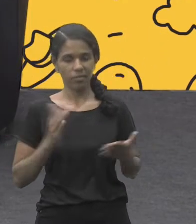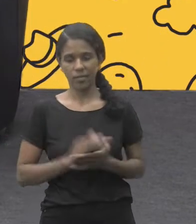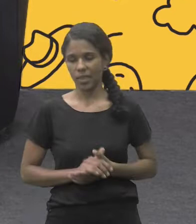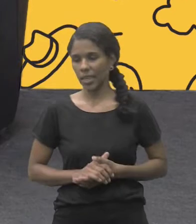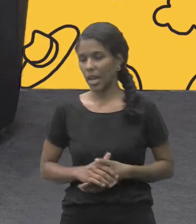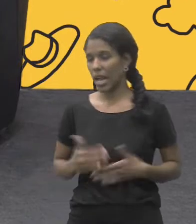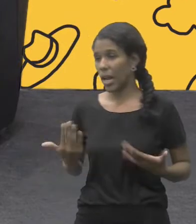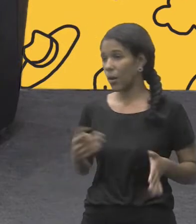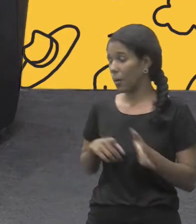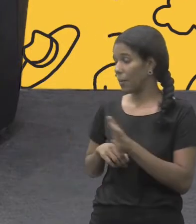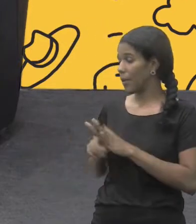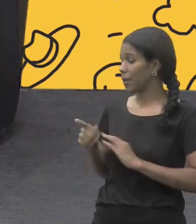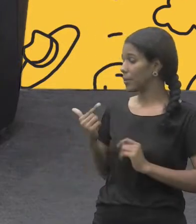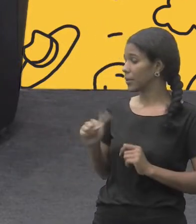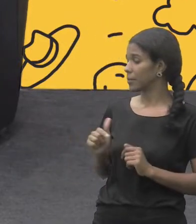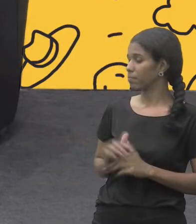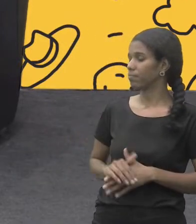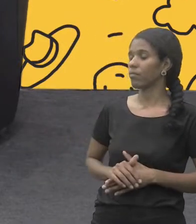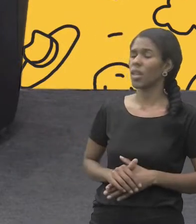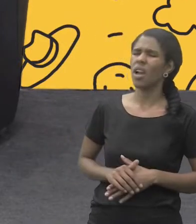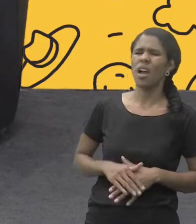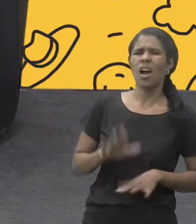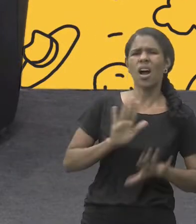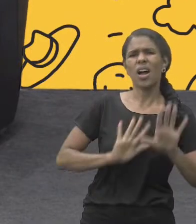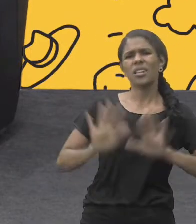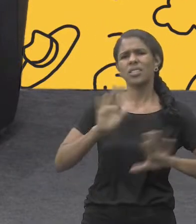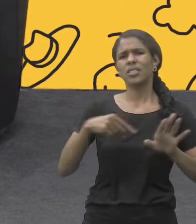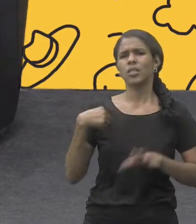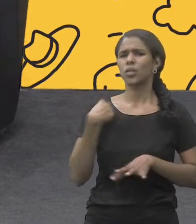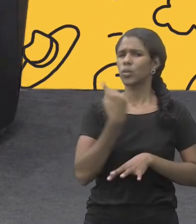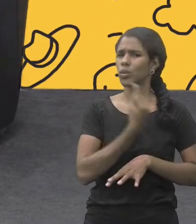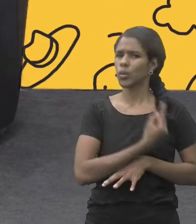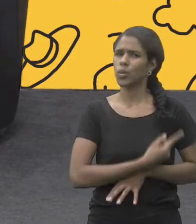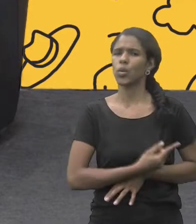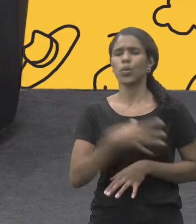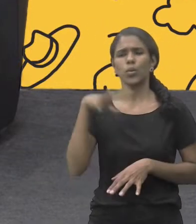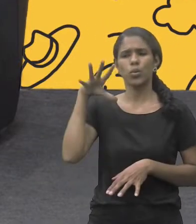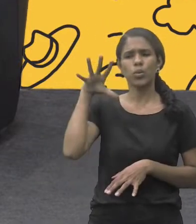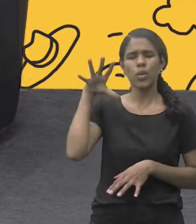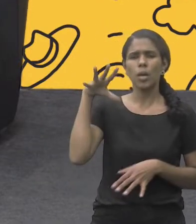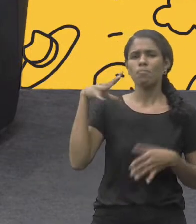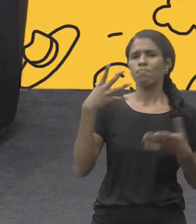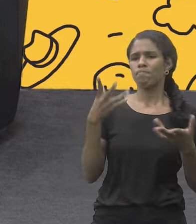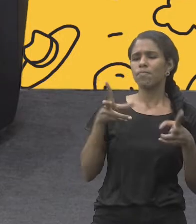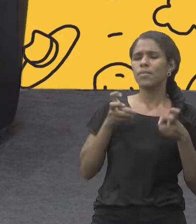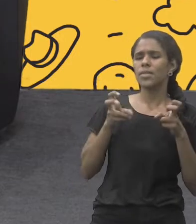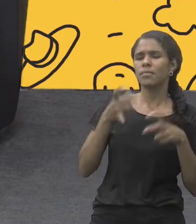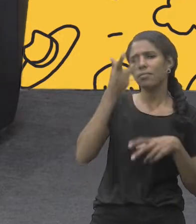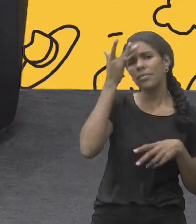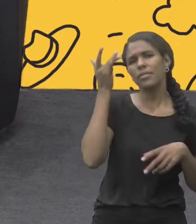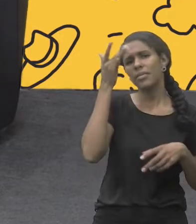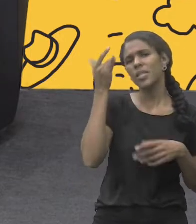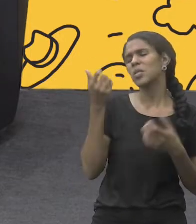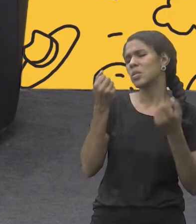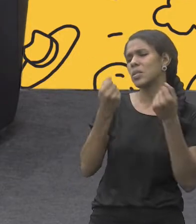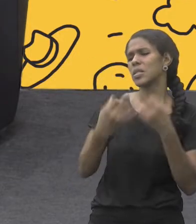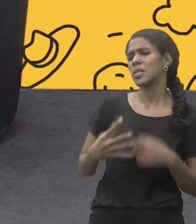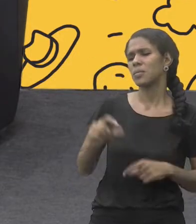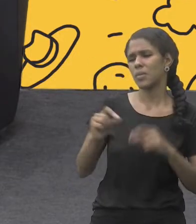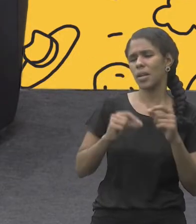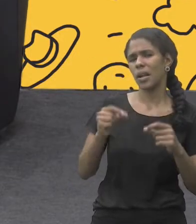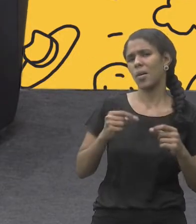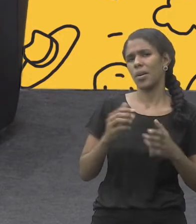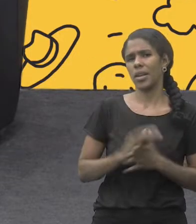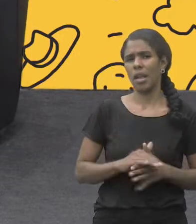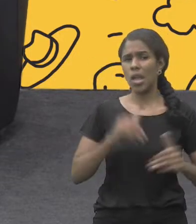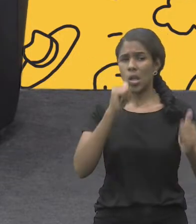Muitas vezes escutamos pessoas falarem colocar um filho que é agitado no futebol, mas hoje tem um novo olhar, foi percebido que o esporte de alta defesa tem